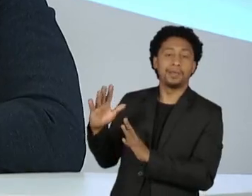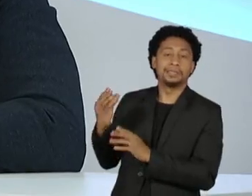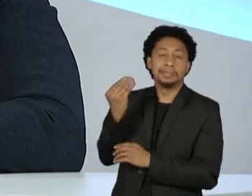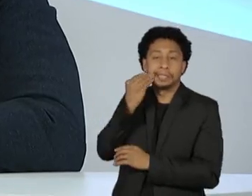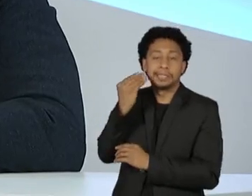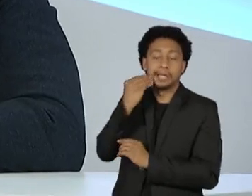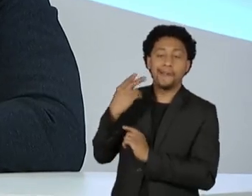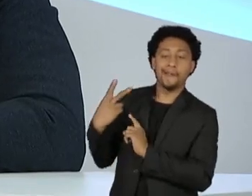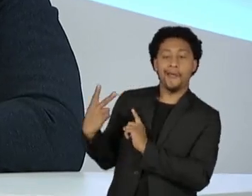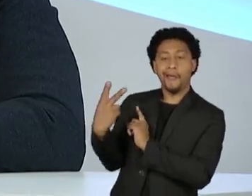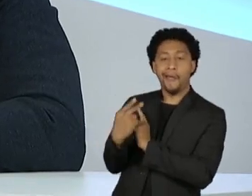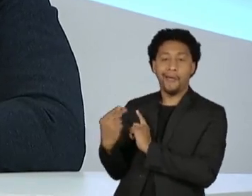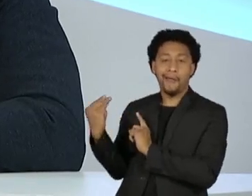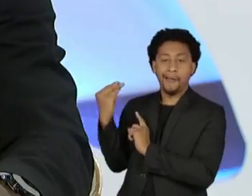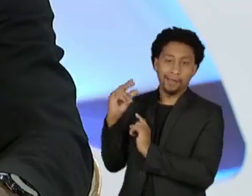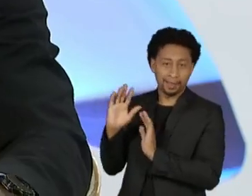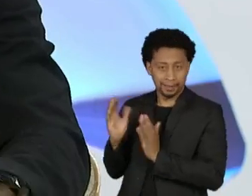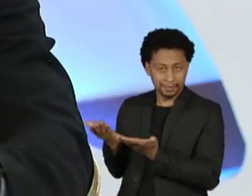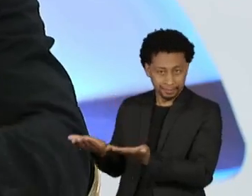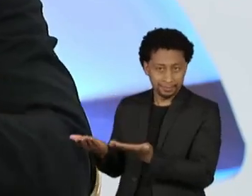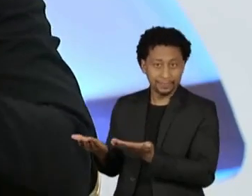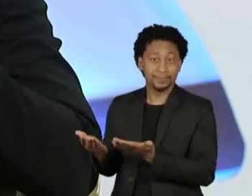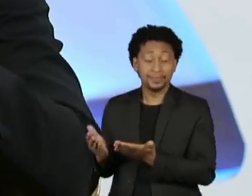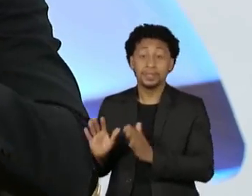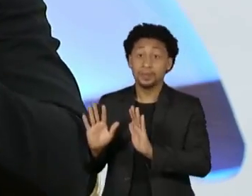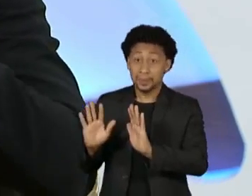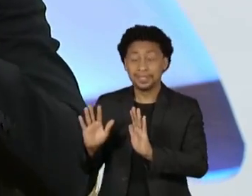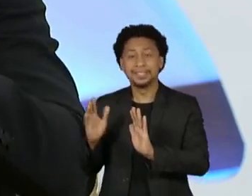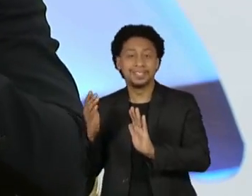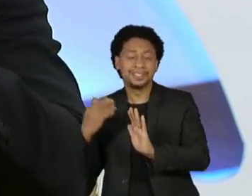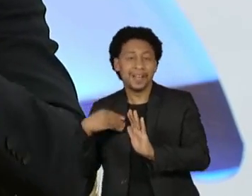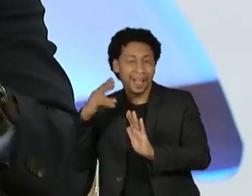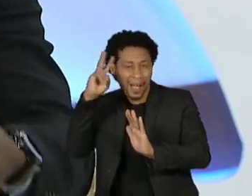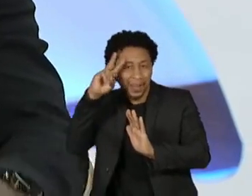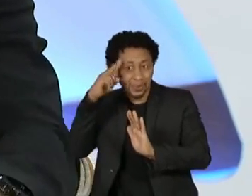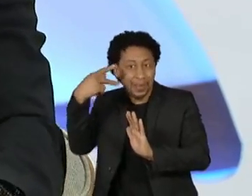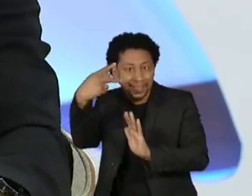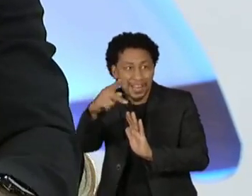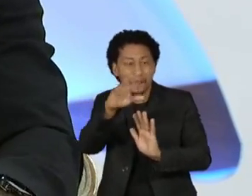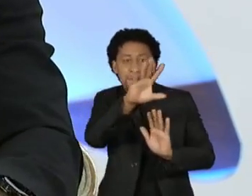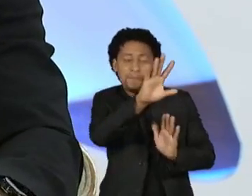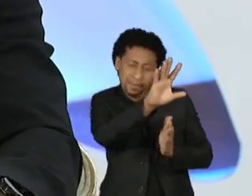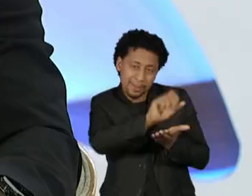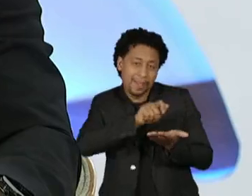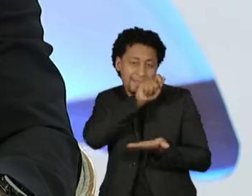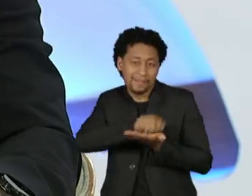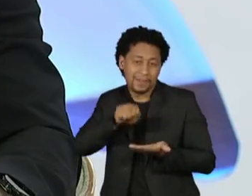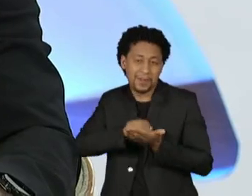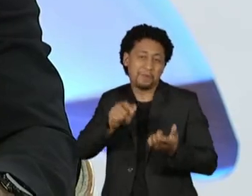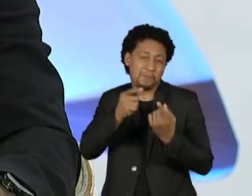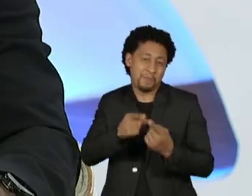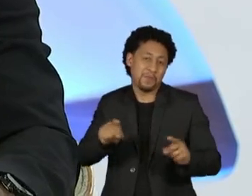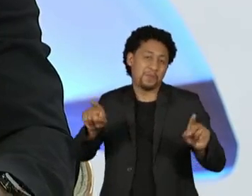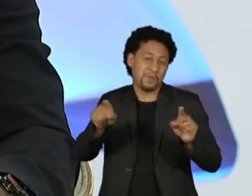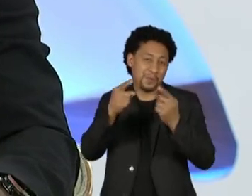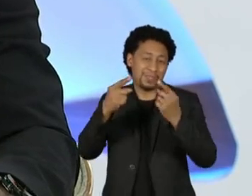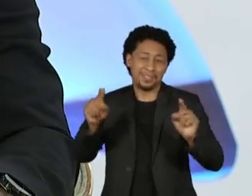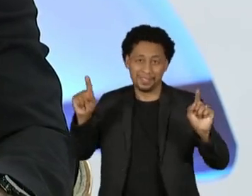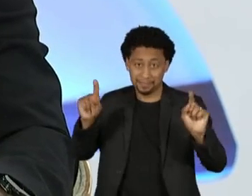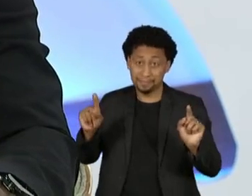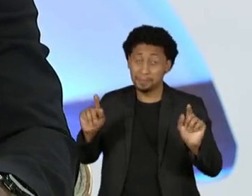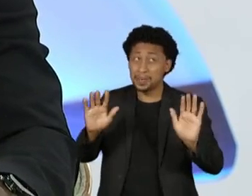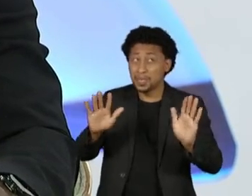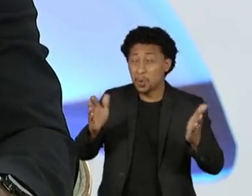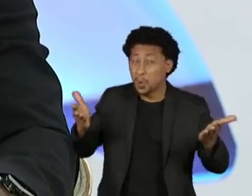lá do que ele começou a criar essa história e a gente começou a fazer essa eu